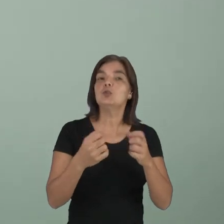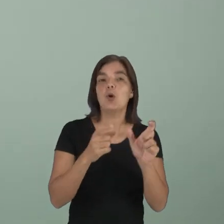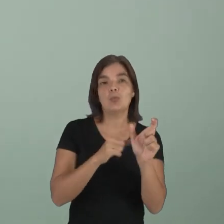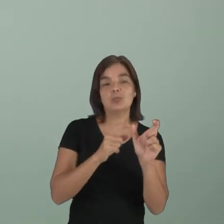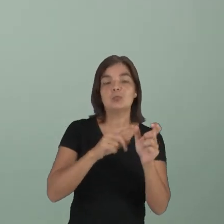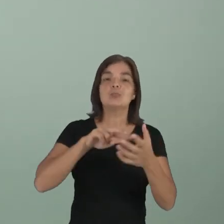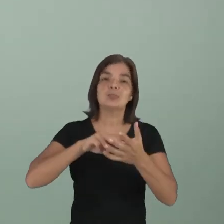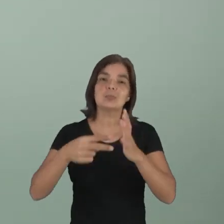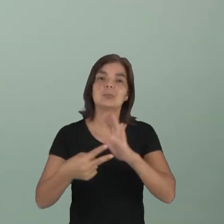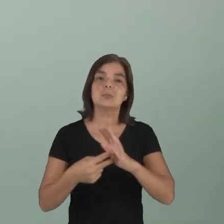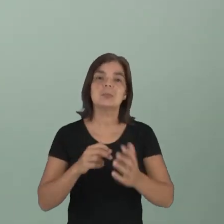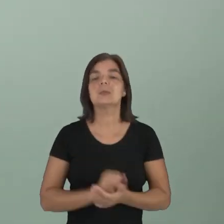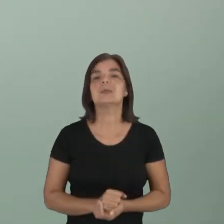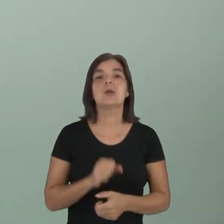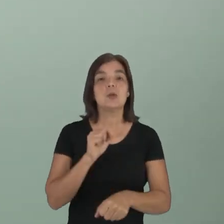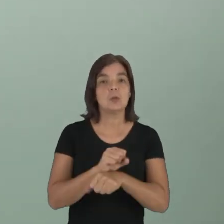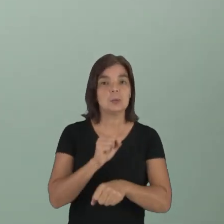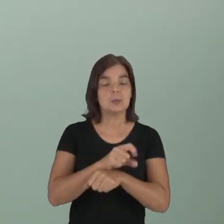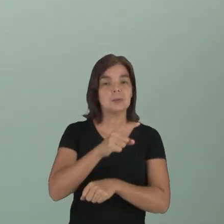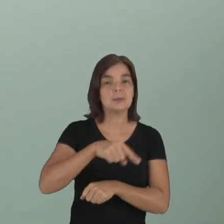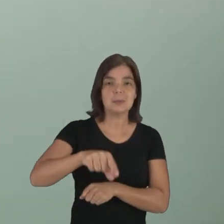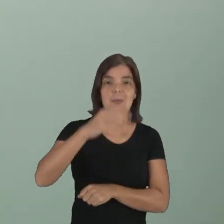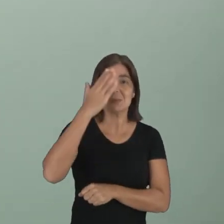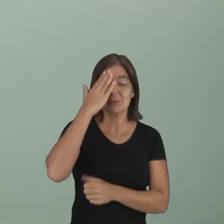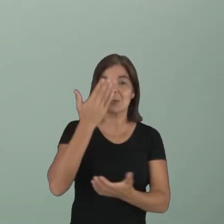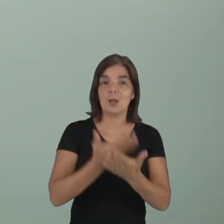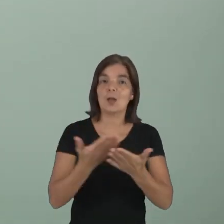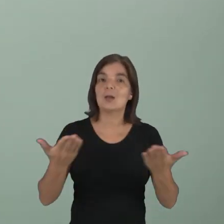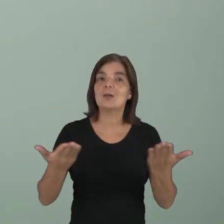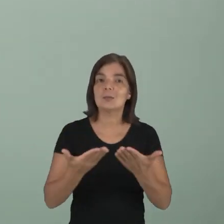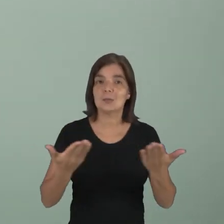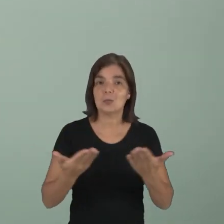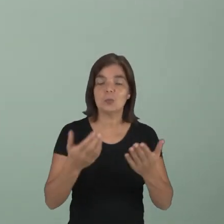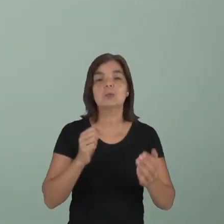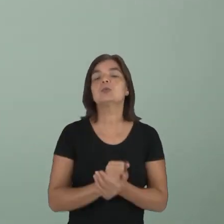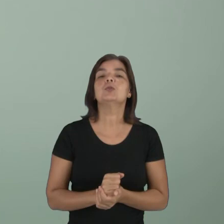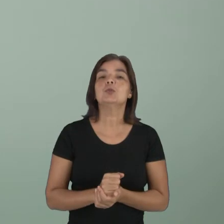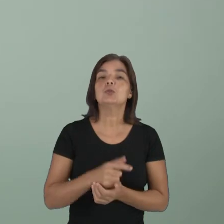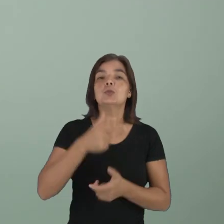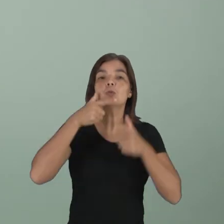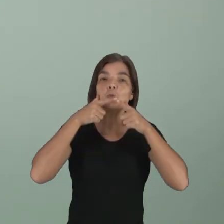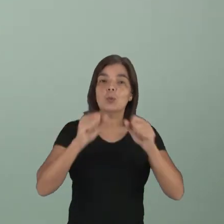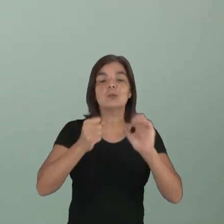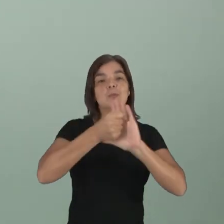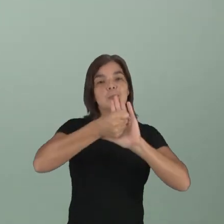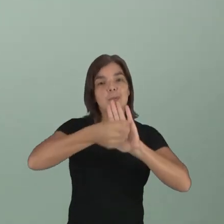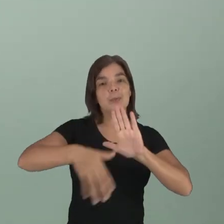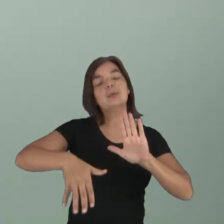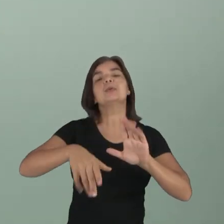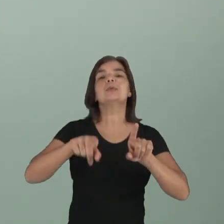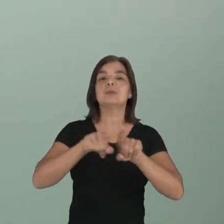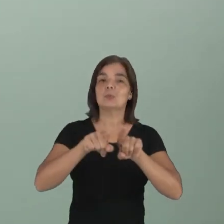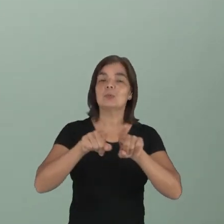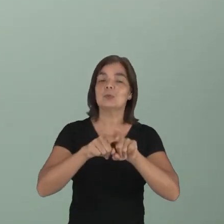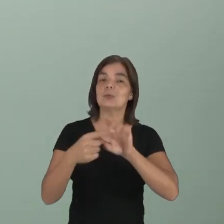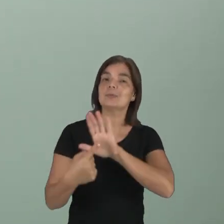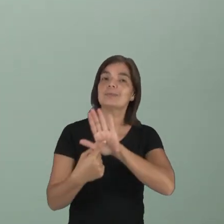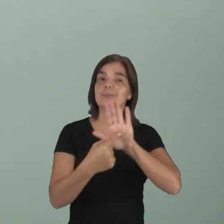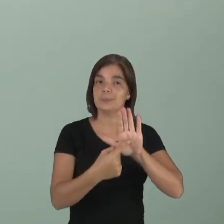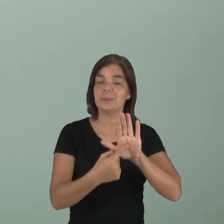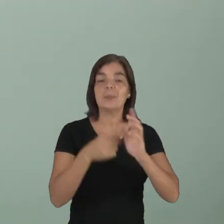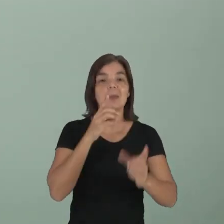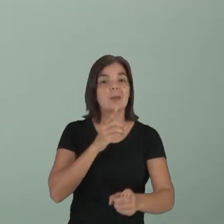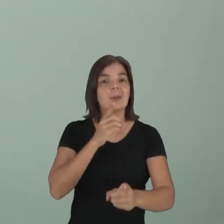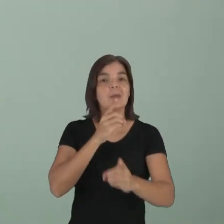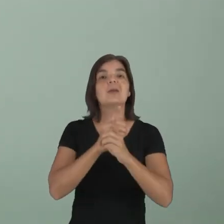com um significado. Espero que tenham entendido nossa aula de hoje sobre as figuras de linguagem, sobre esses recursos expressivos